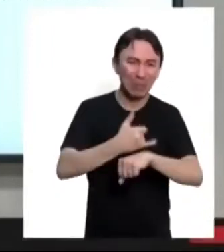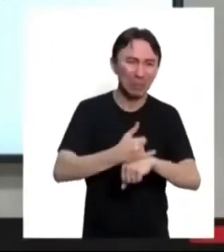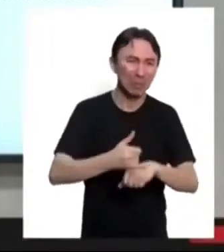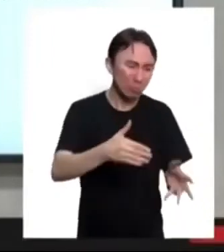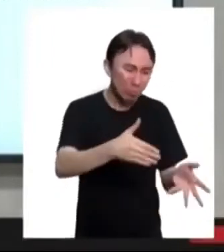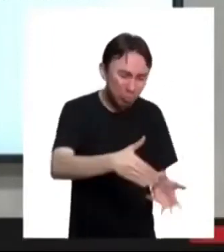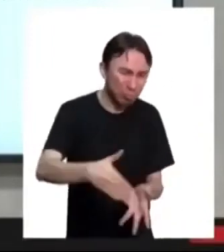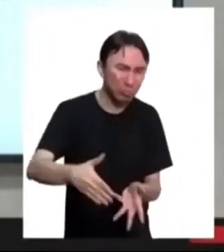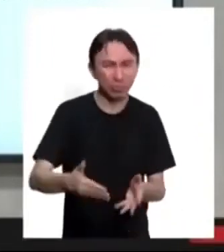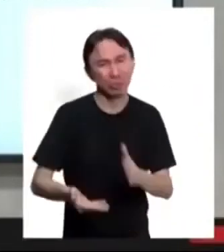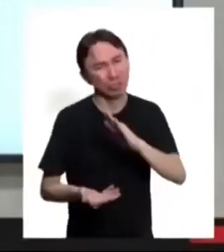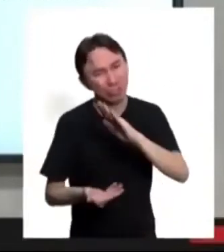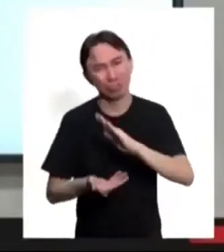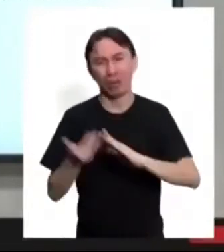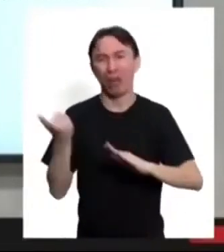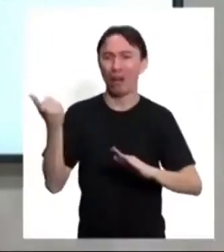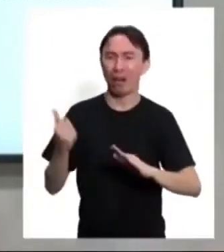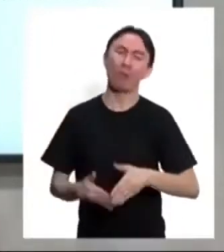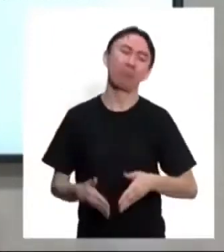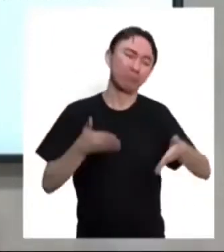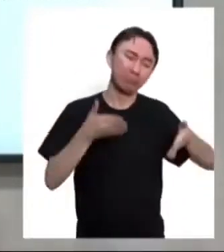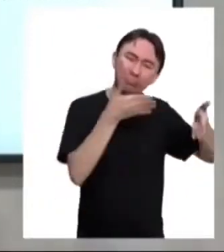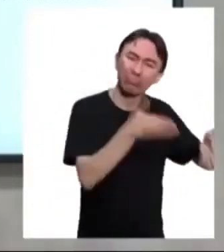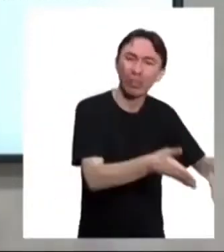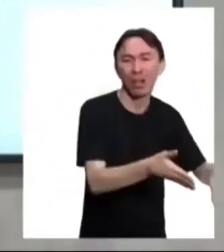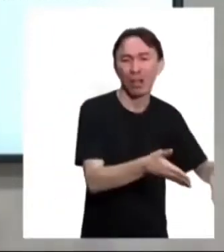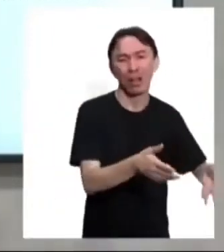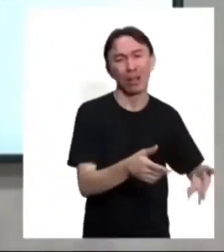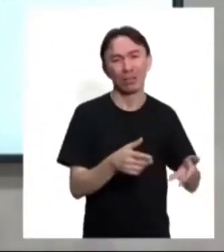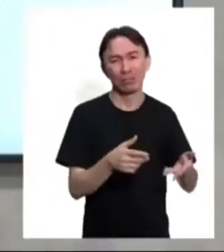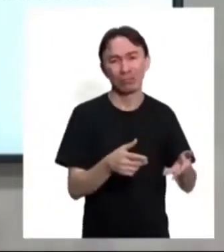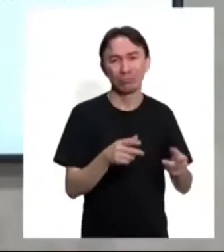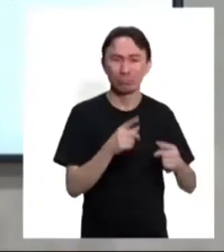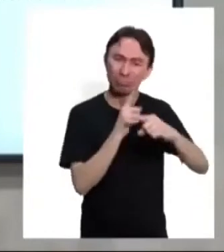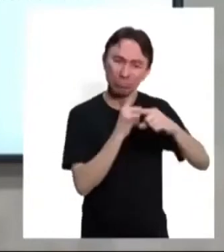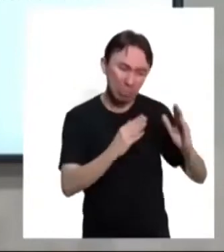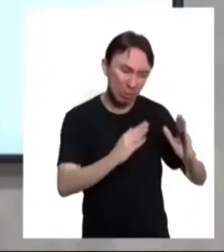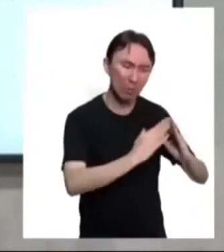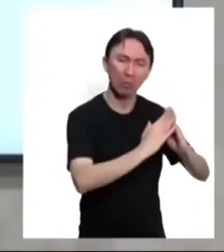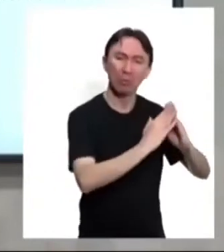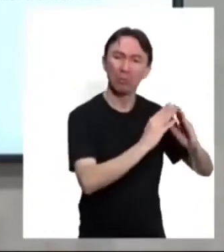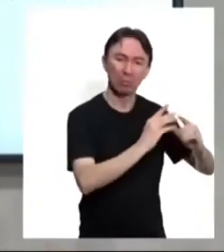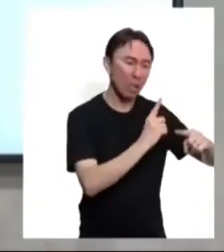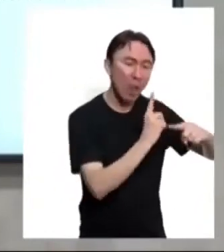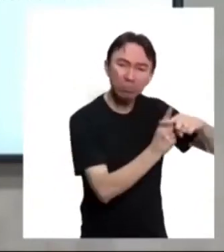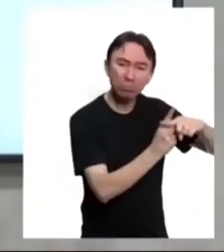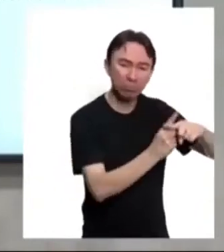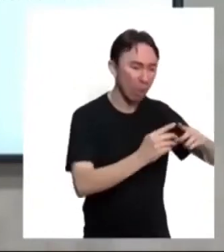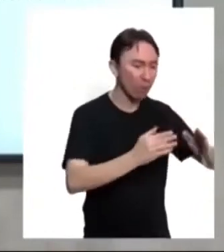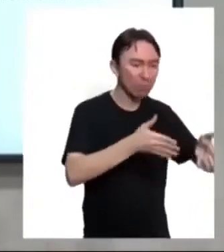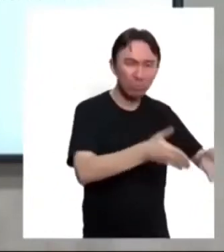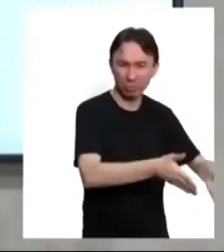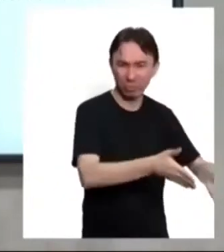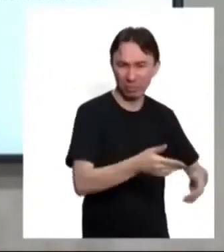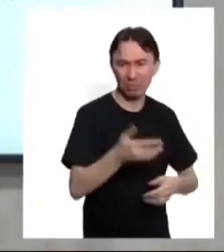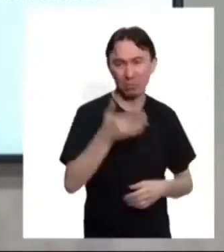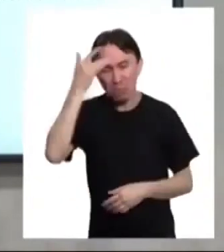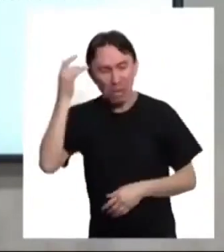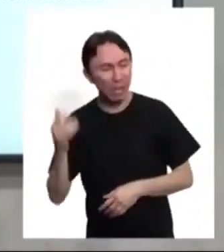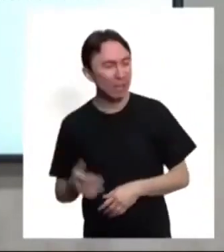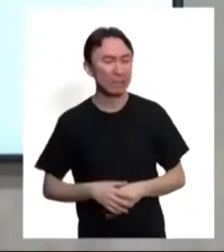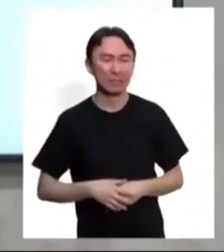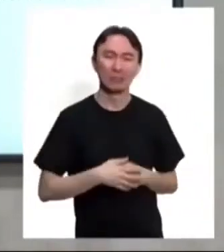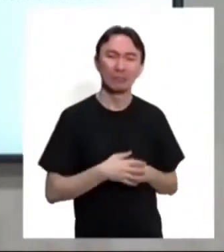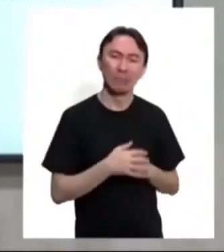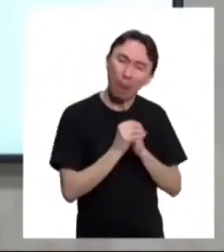para que os seus entes queridos pudessem fazer as suas homenagens, as suas orações? Não pode. Vamos imaginar aquela